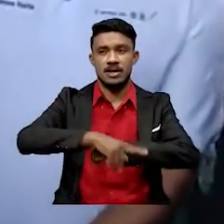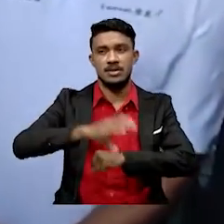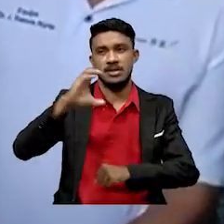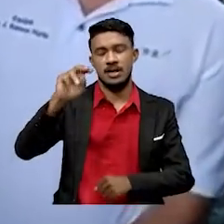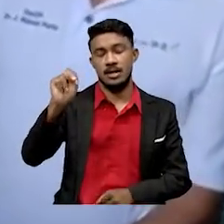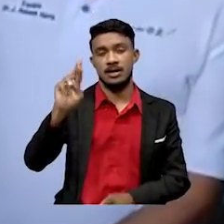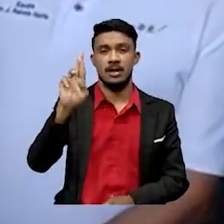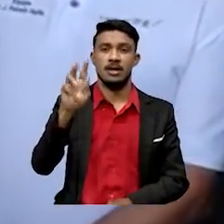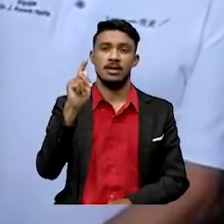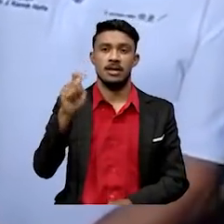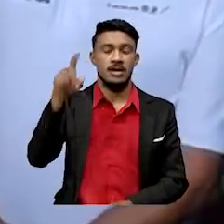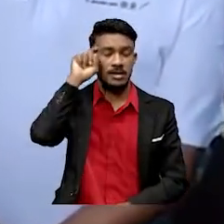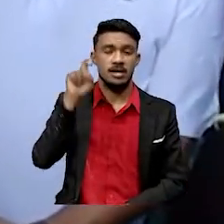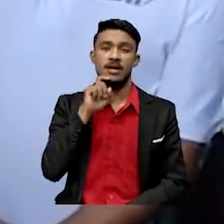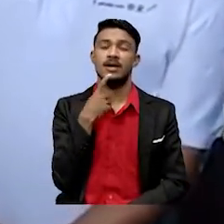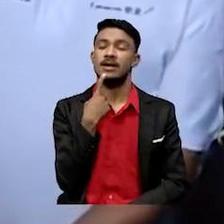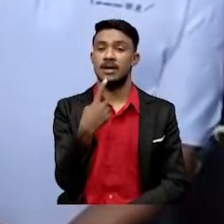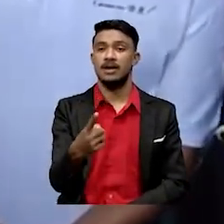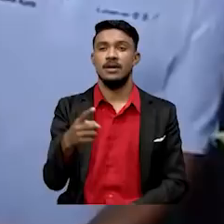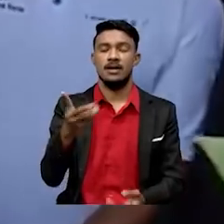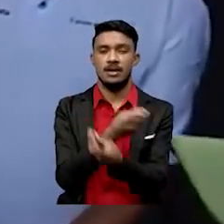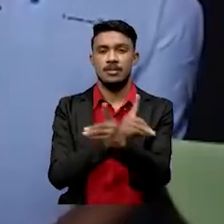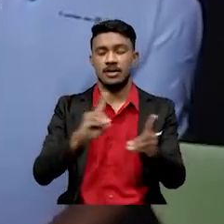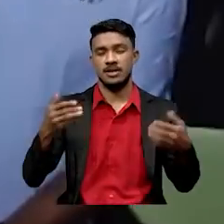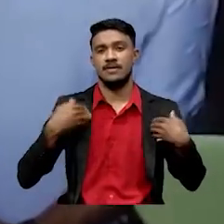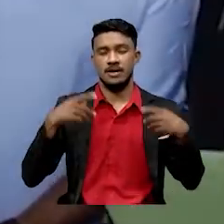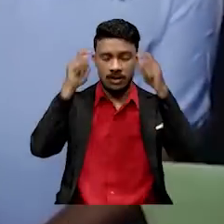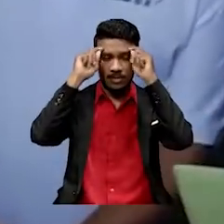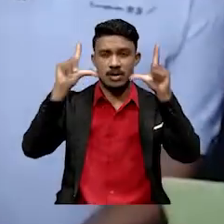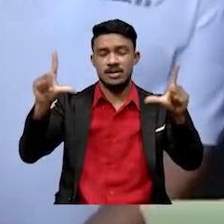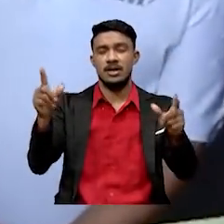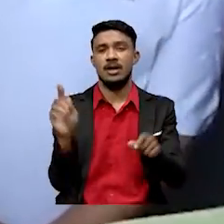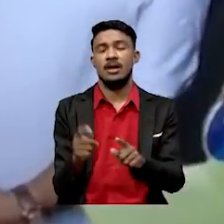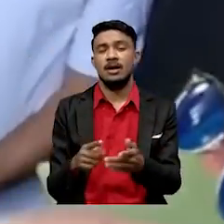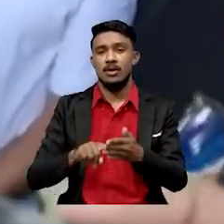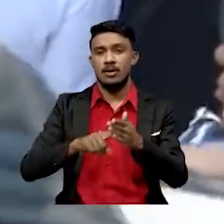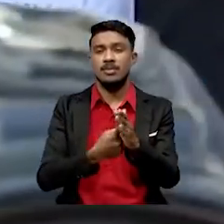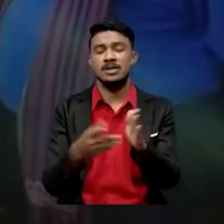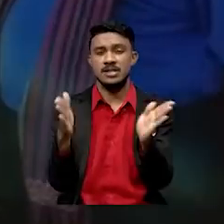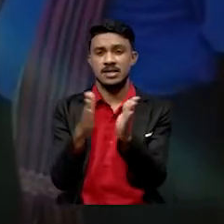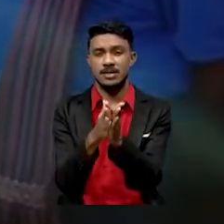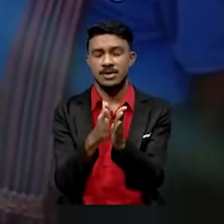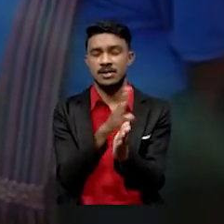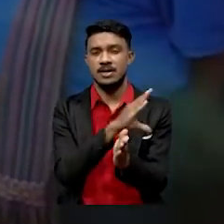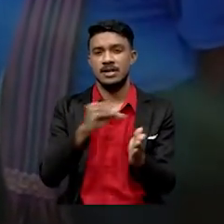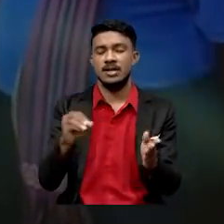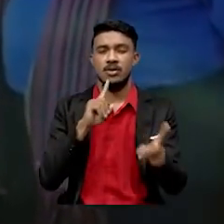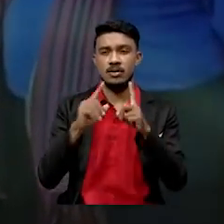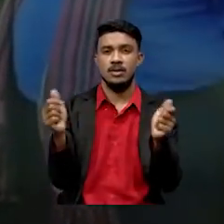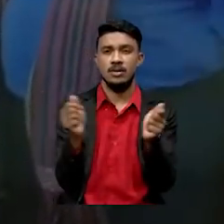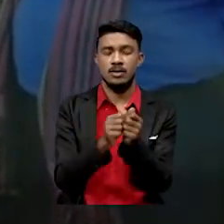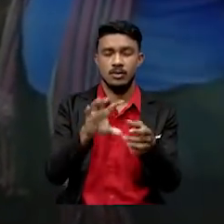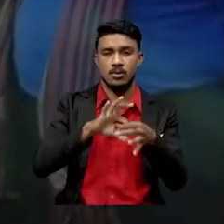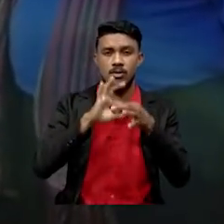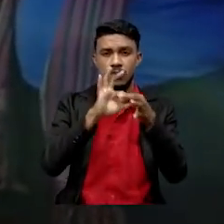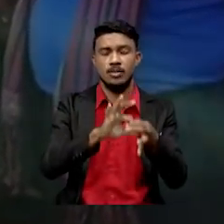Kairala Sanusmau considera demokrasia ia Timor Leste hahu mihis. Konsiderasaun ne hato relasiono equipa sucesso